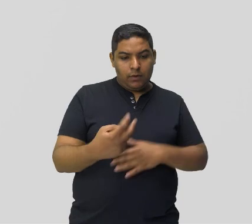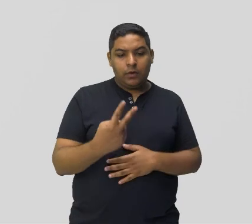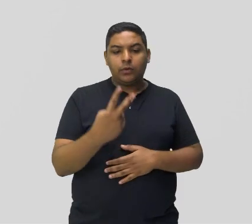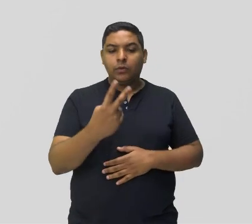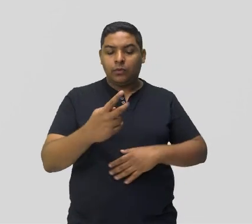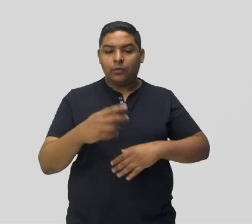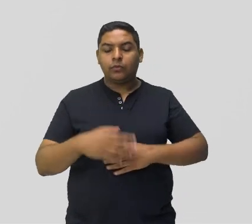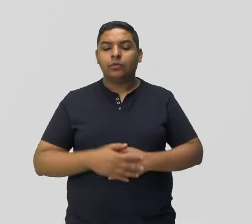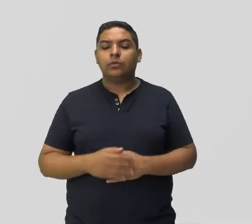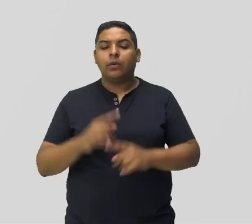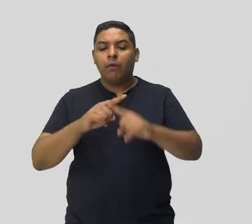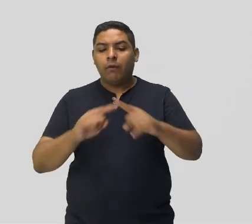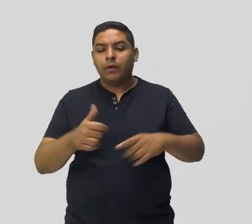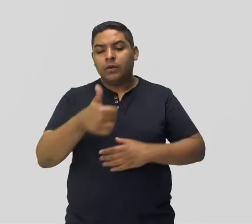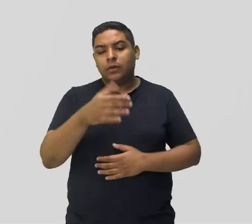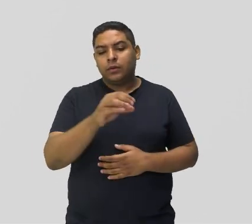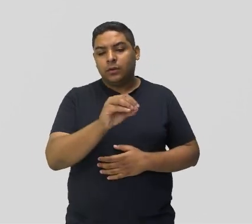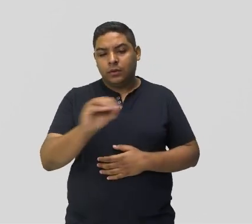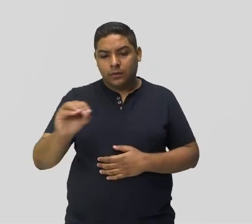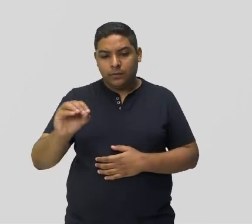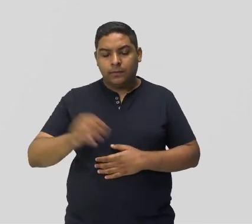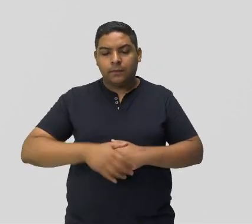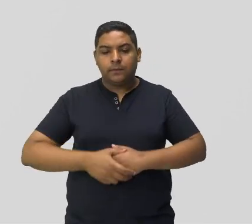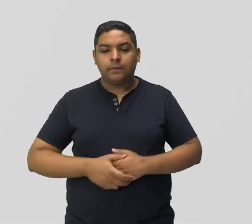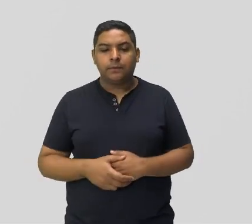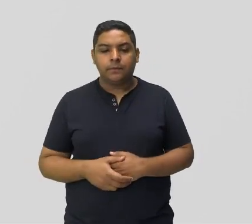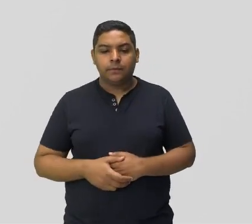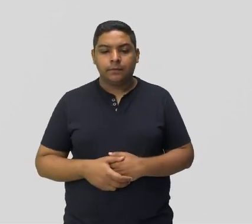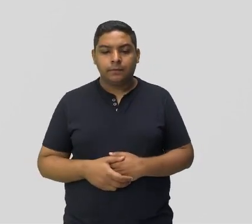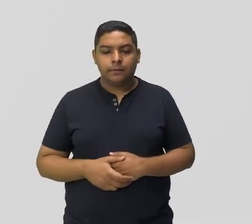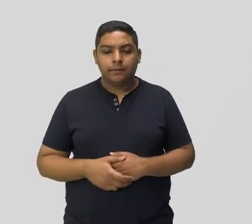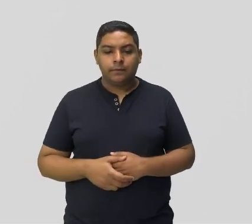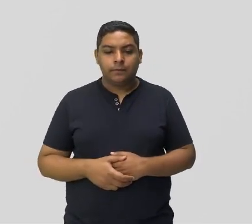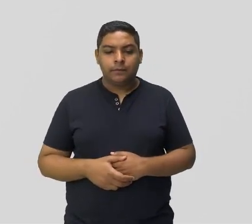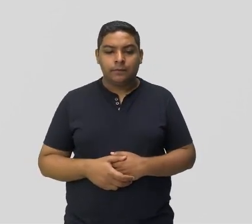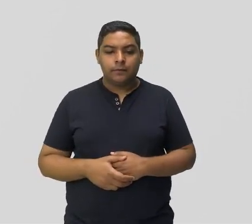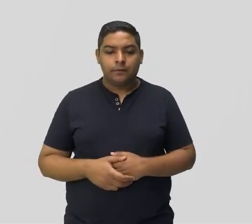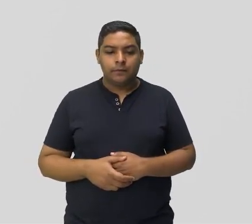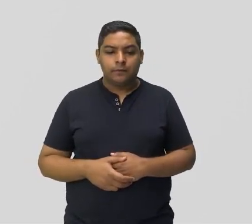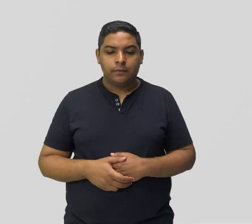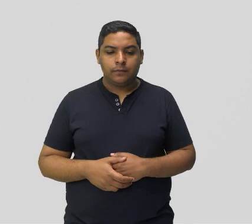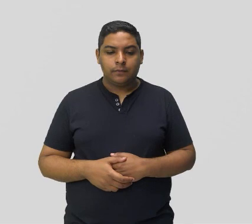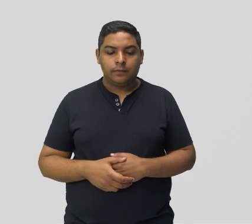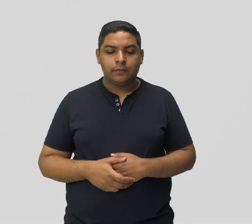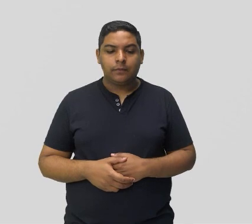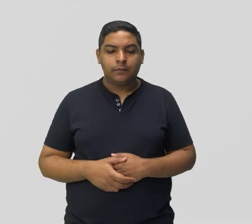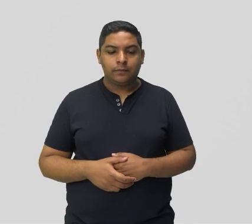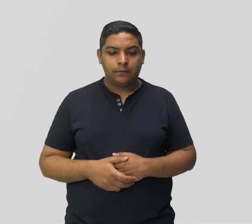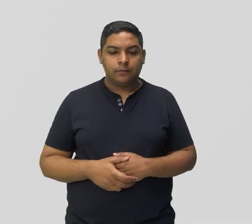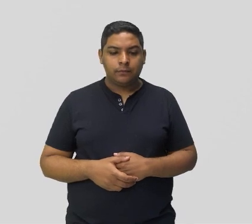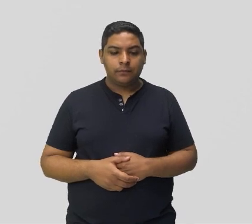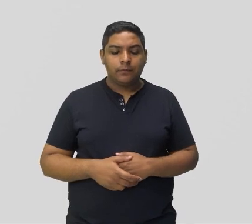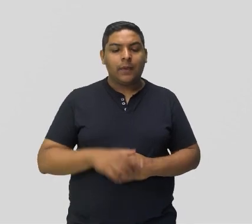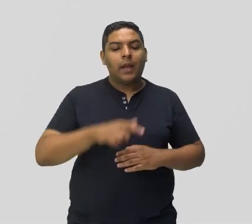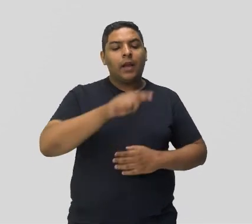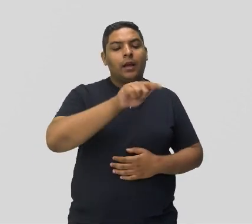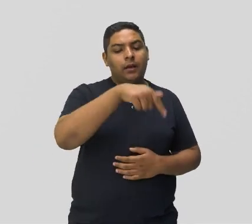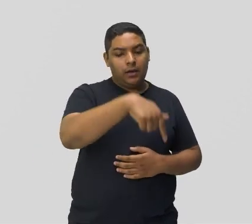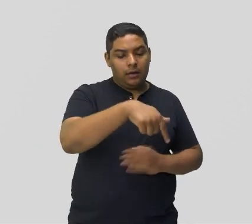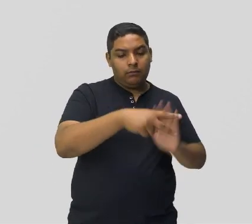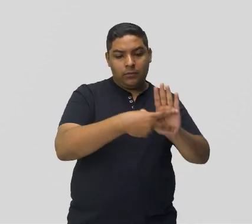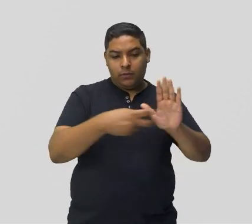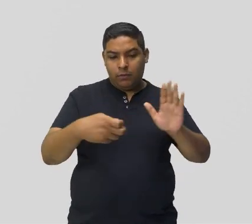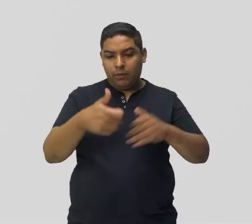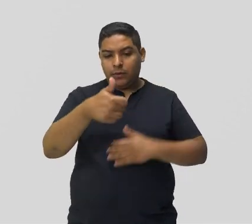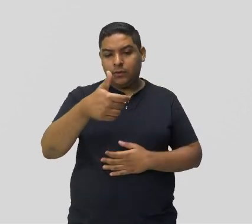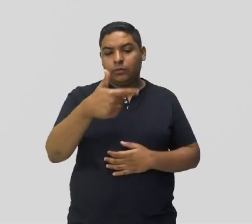que é 100 volts. Então, 2 vezes 100 vai dar 200 microcoulombs. Por quê? Porque eu usei aqui também o